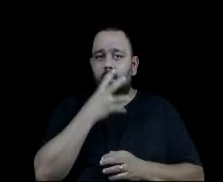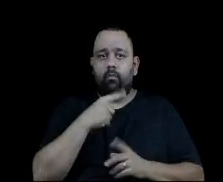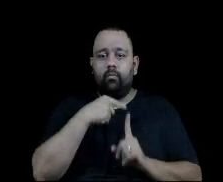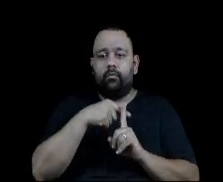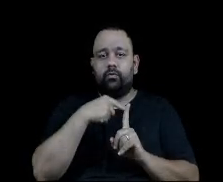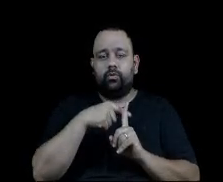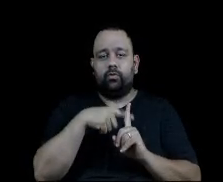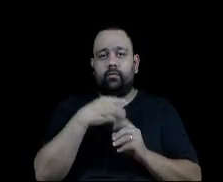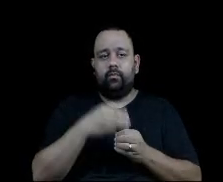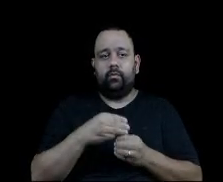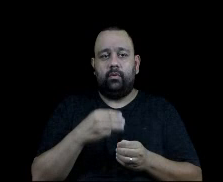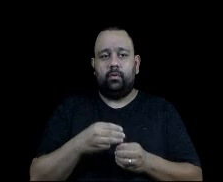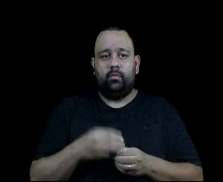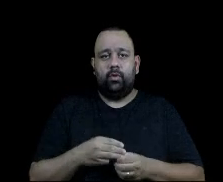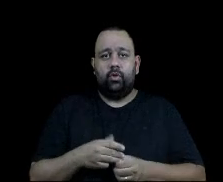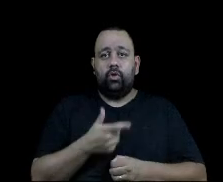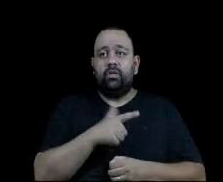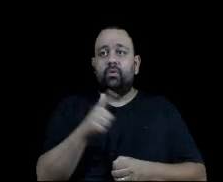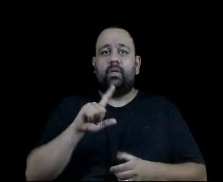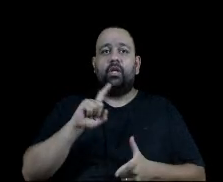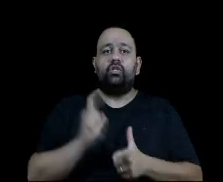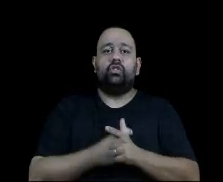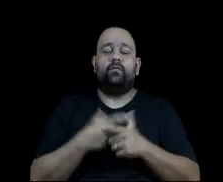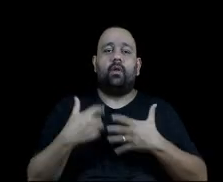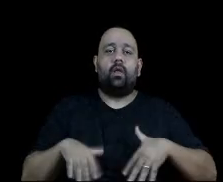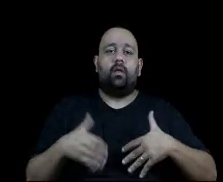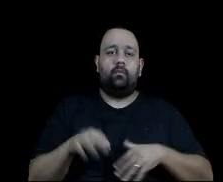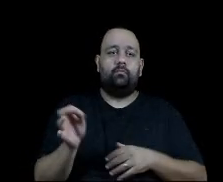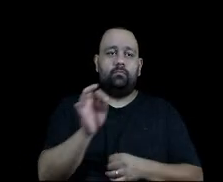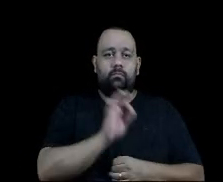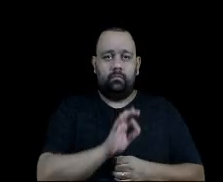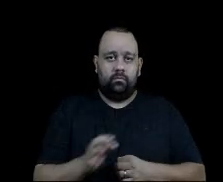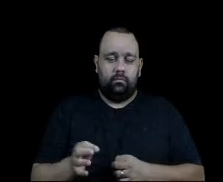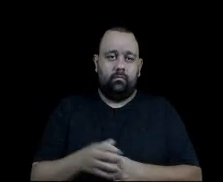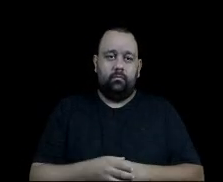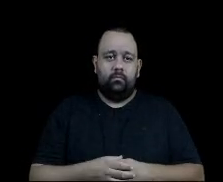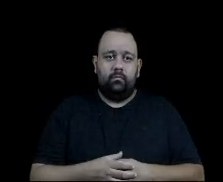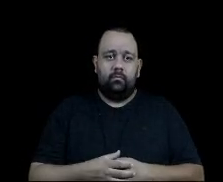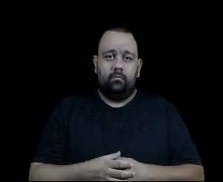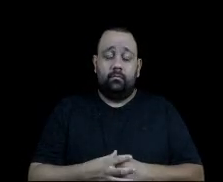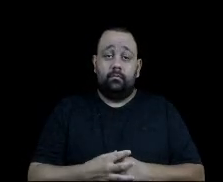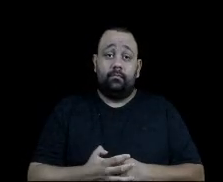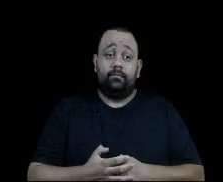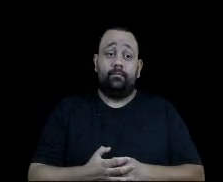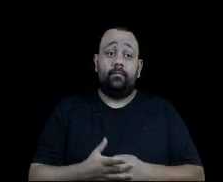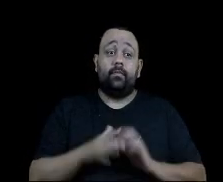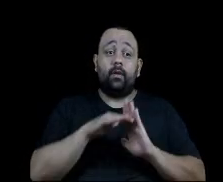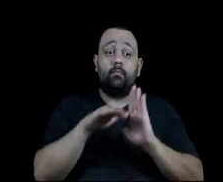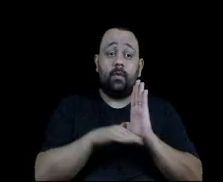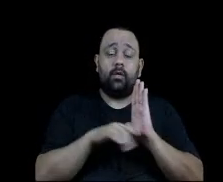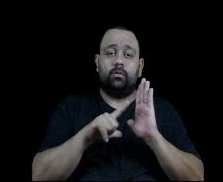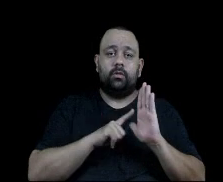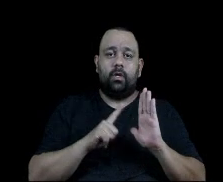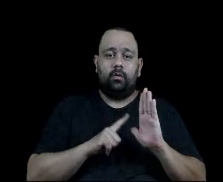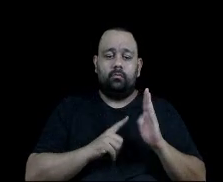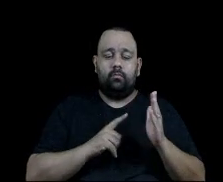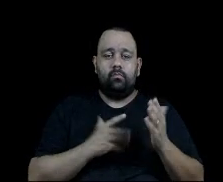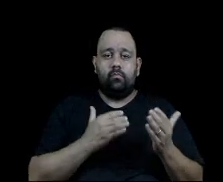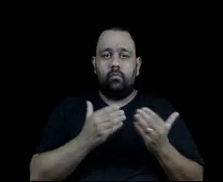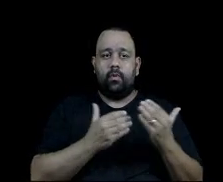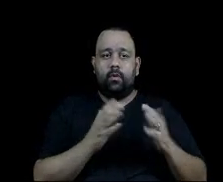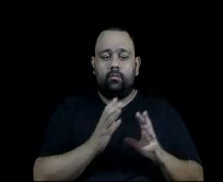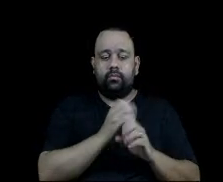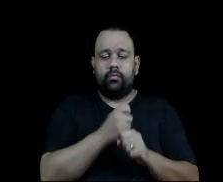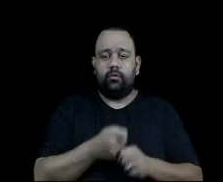Então, é um ponto bem positivo do município, né? Não estar em alto grau de endividamento. E embaixo a gente